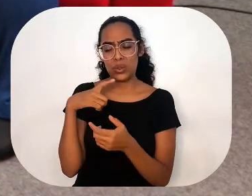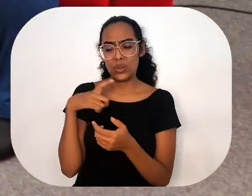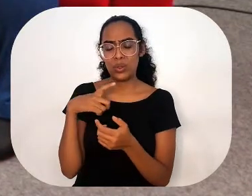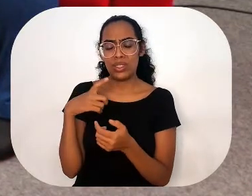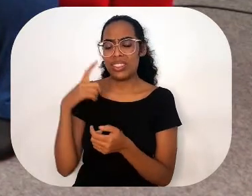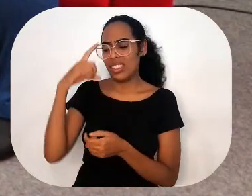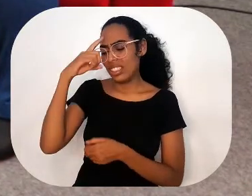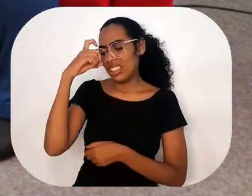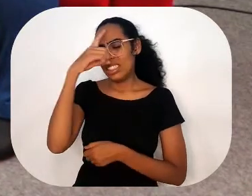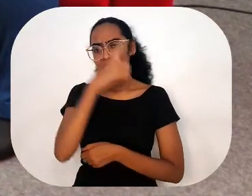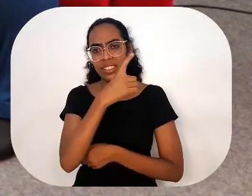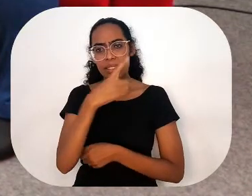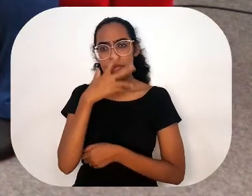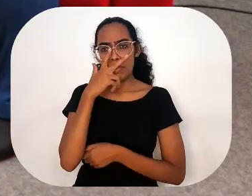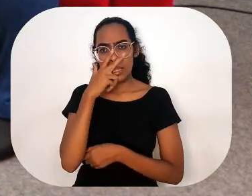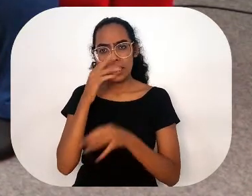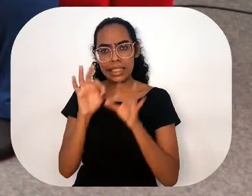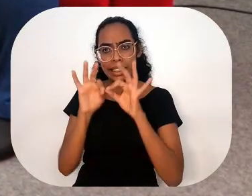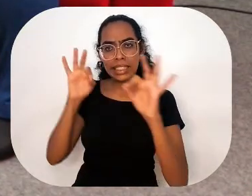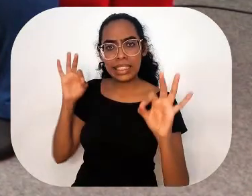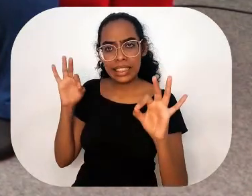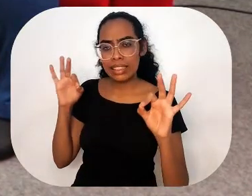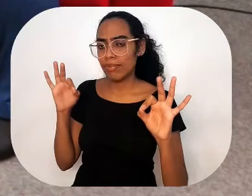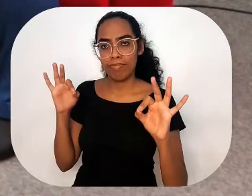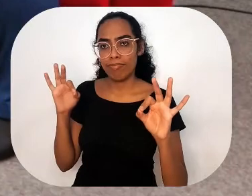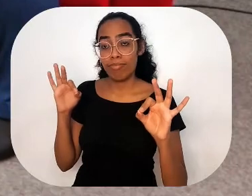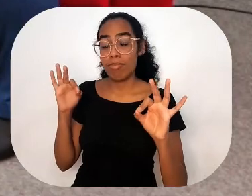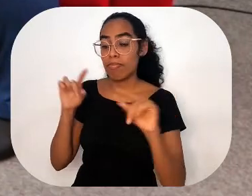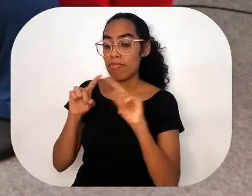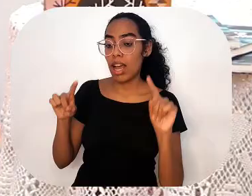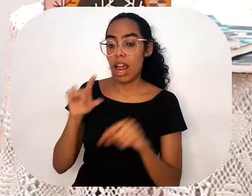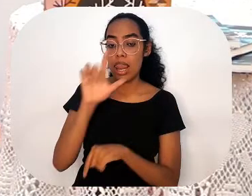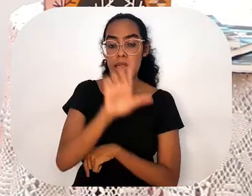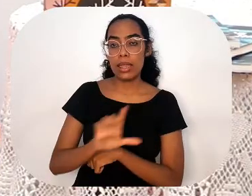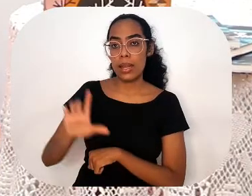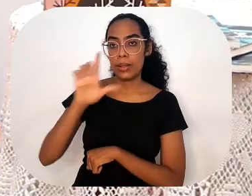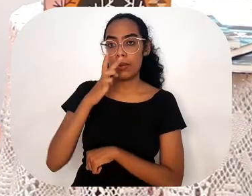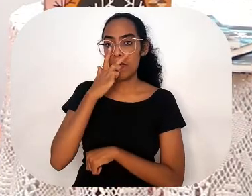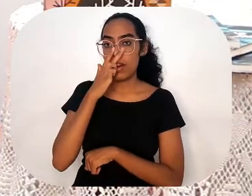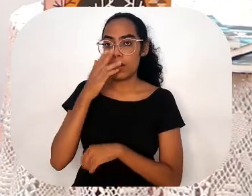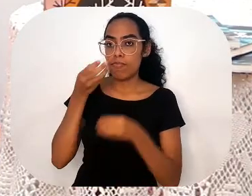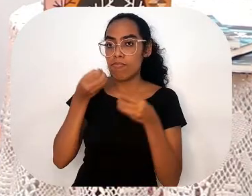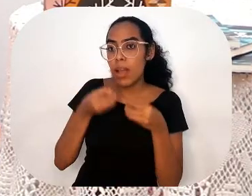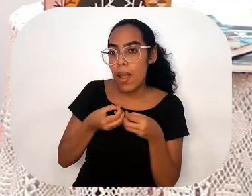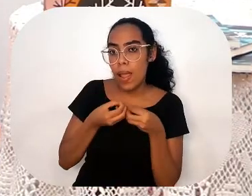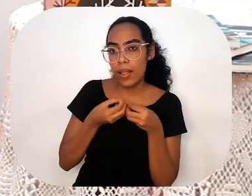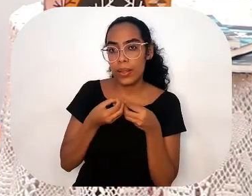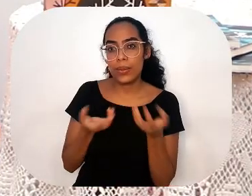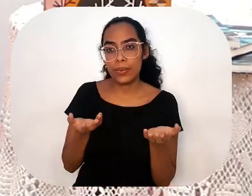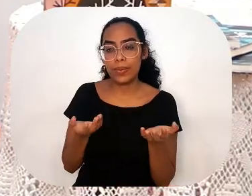geografia Inclusive a sociologia ela não se aproxima das pessoas EA literatura assim a literatura